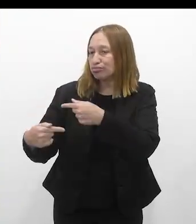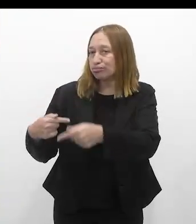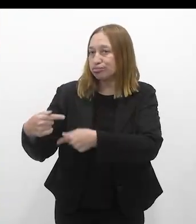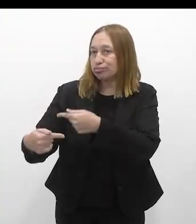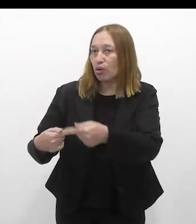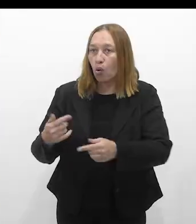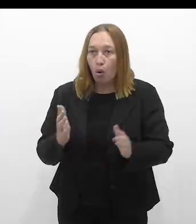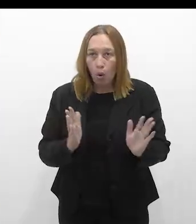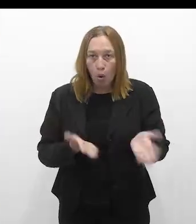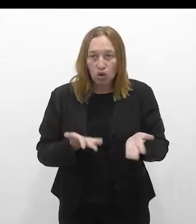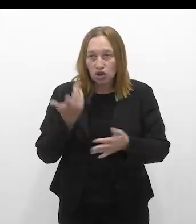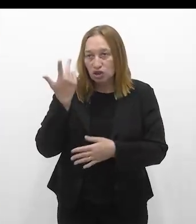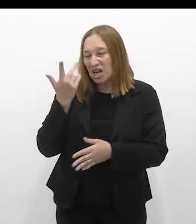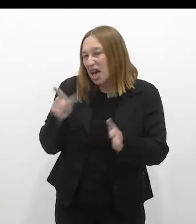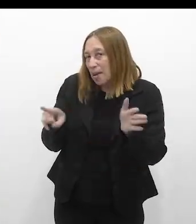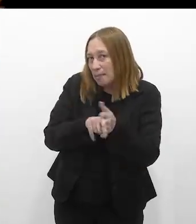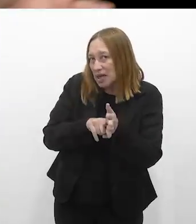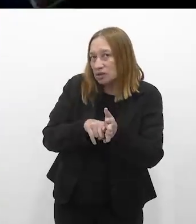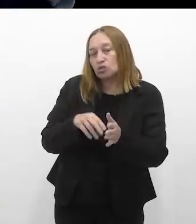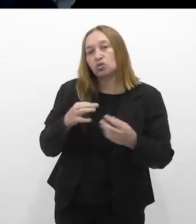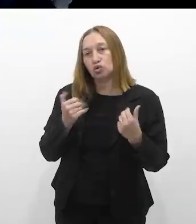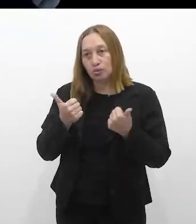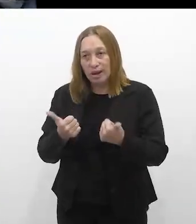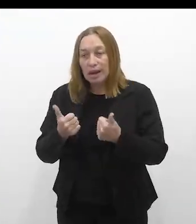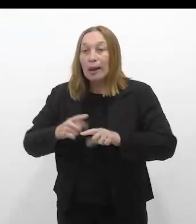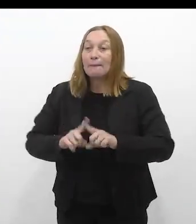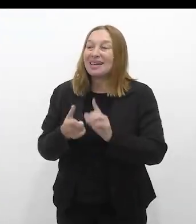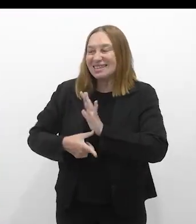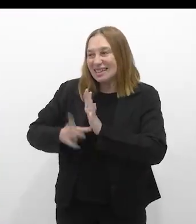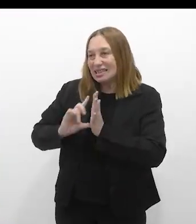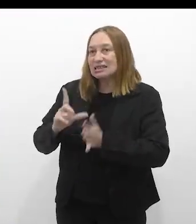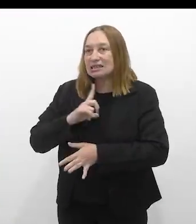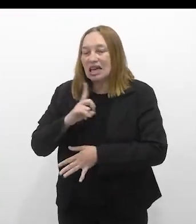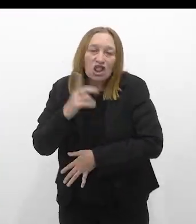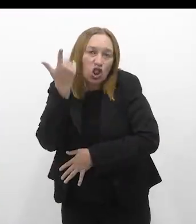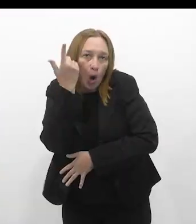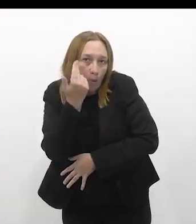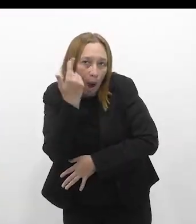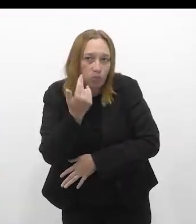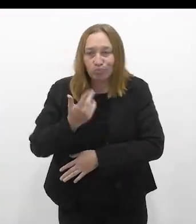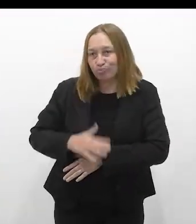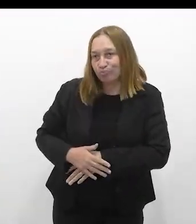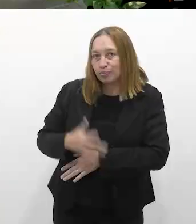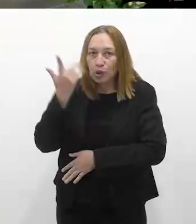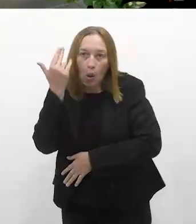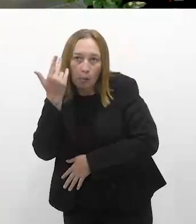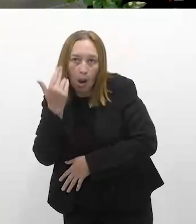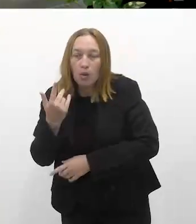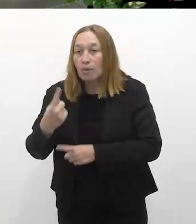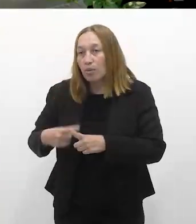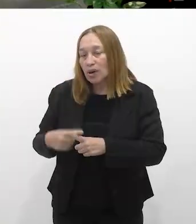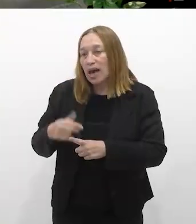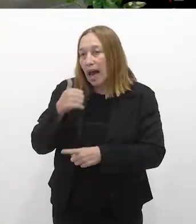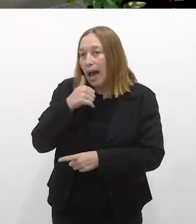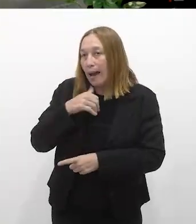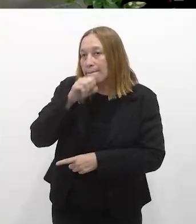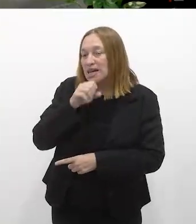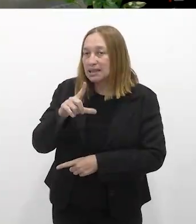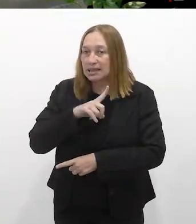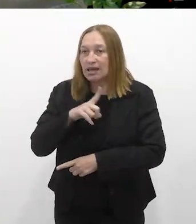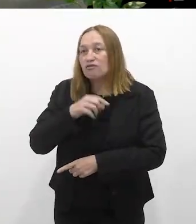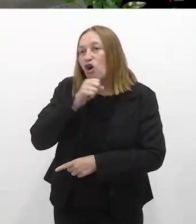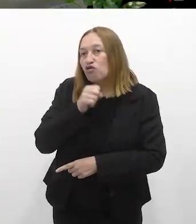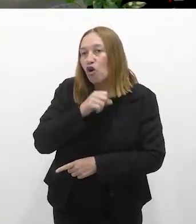para geração. Hoje é menos, tudo bem, mas tinha muito isso. Isso é normal. Primeiro, isso é normal. Por quê? A mãe teve, a